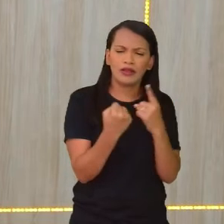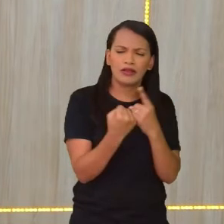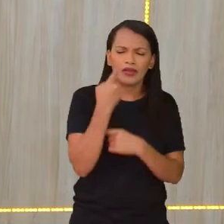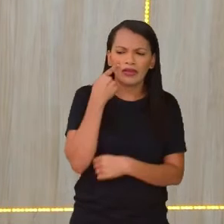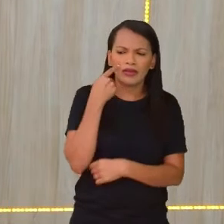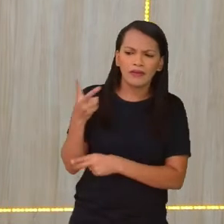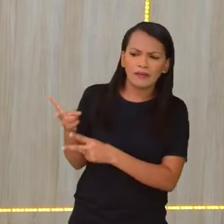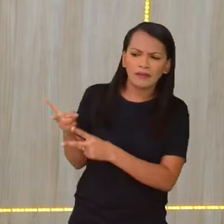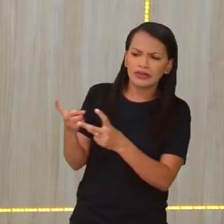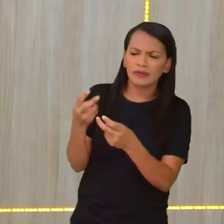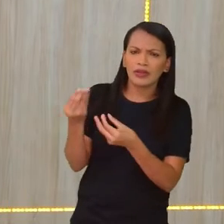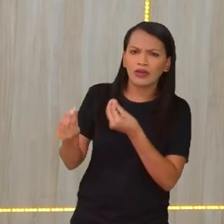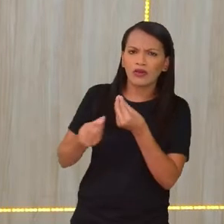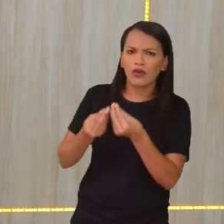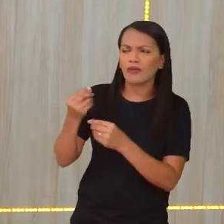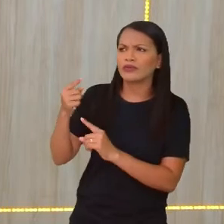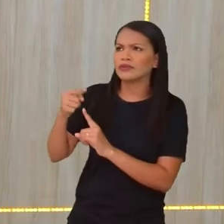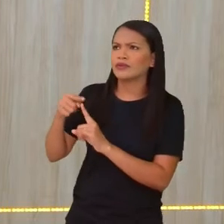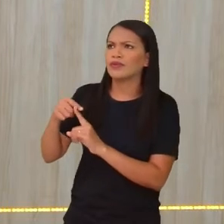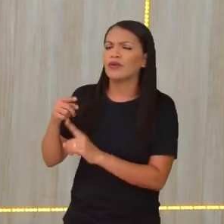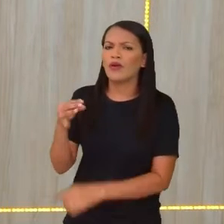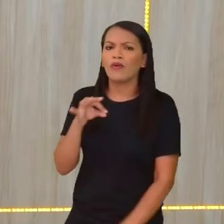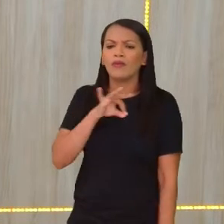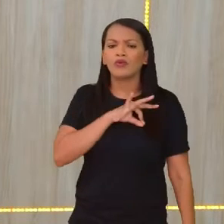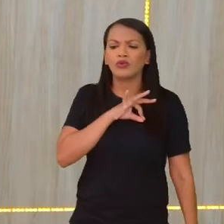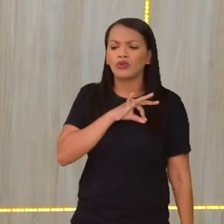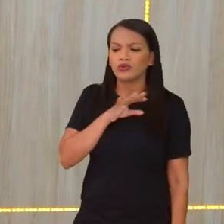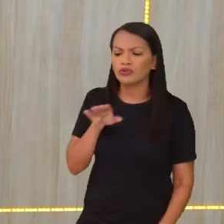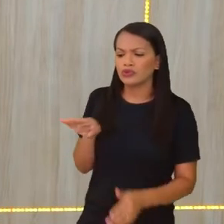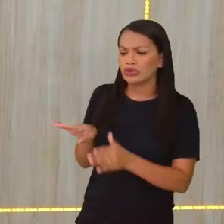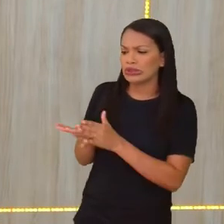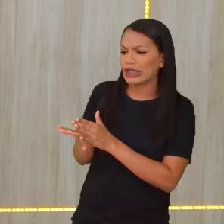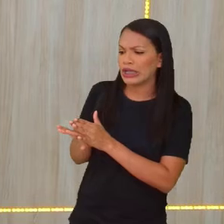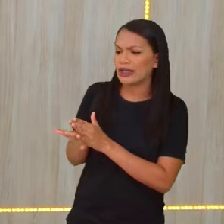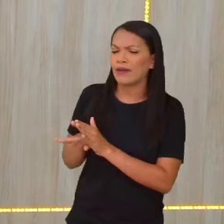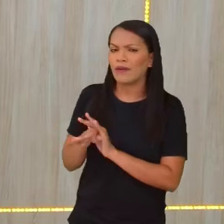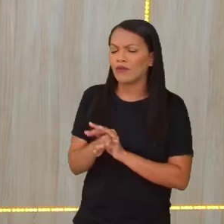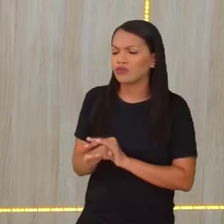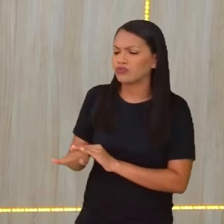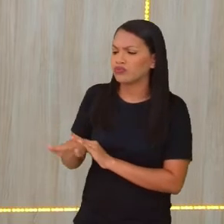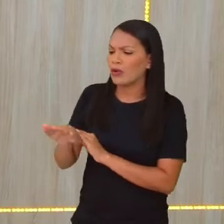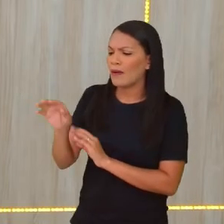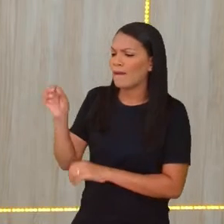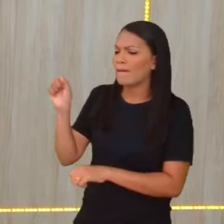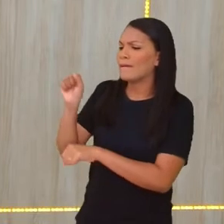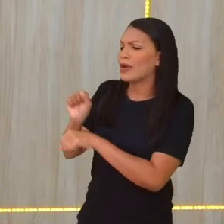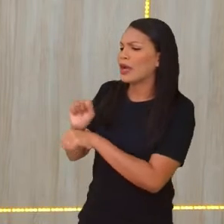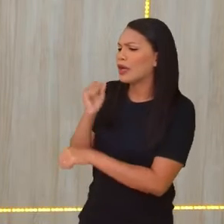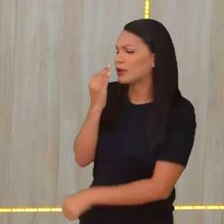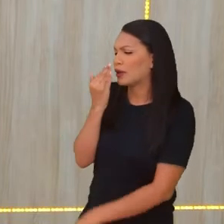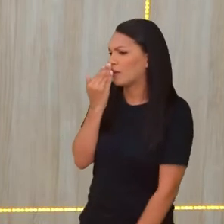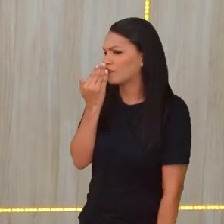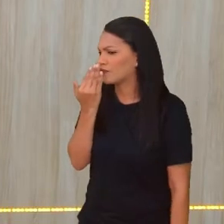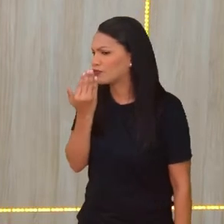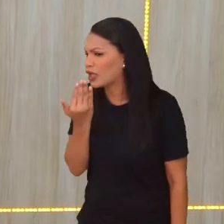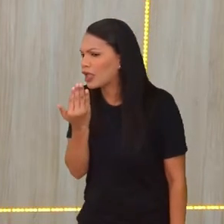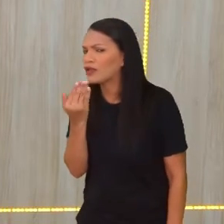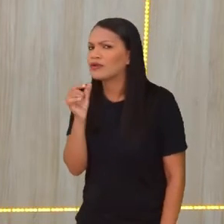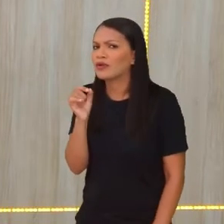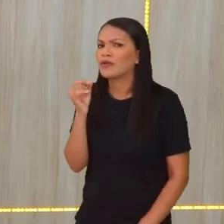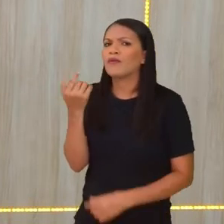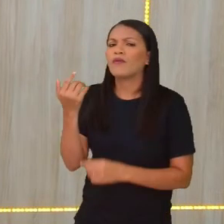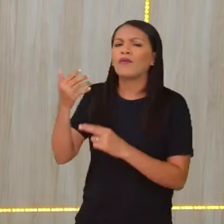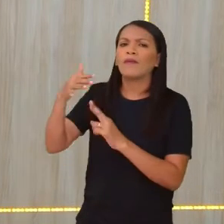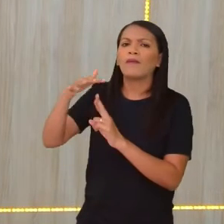observar abordagens do tipo, a polícia, uma viatura para em frente a uma parada